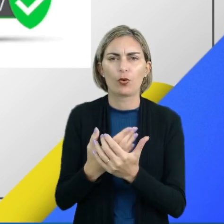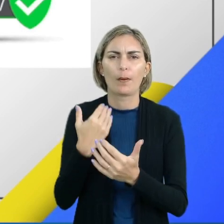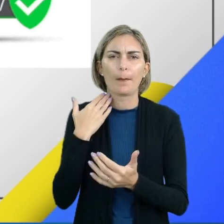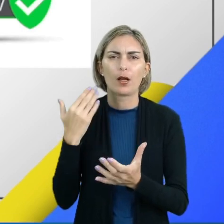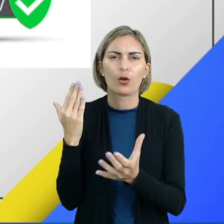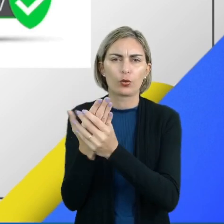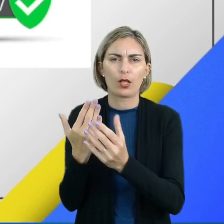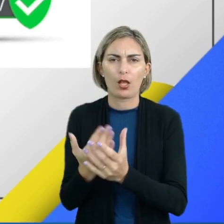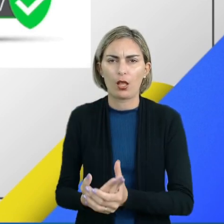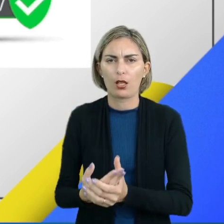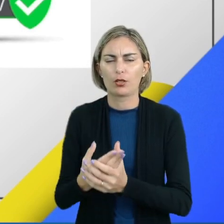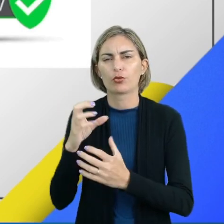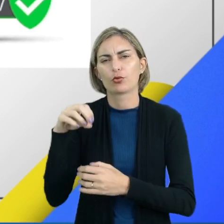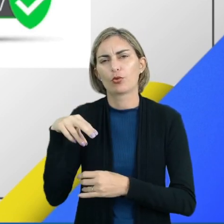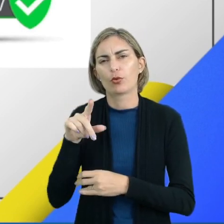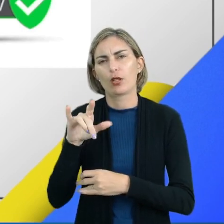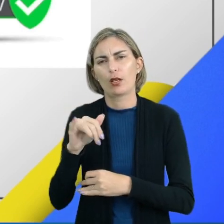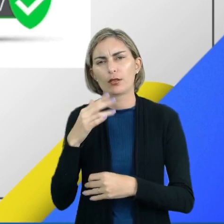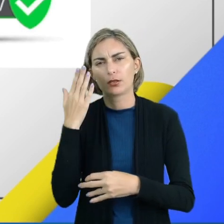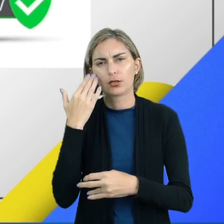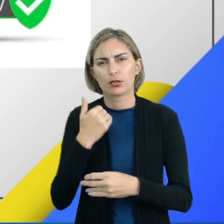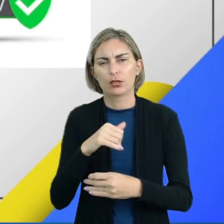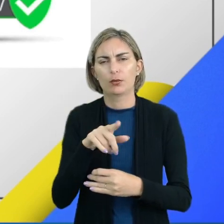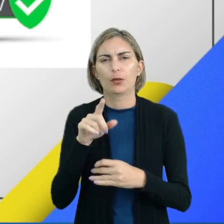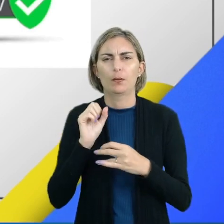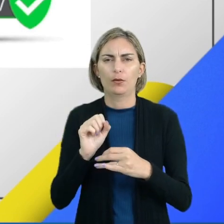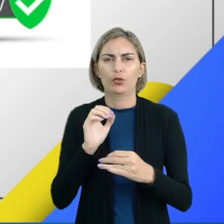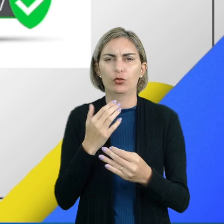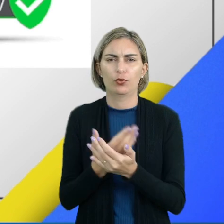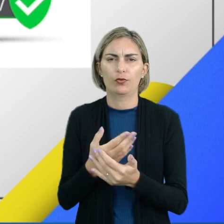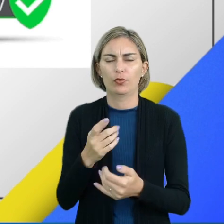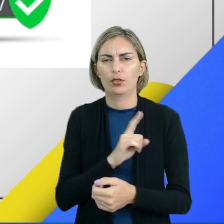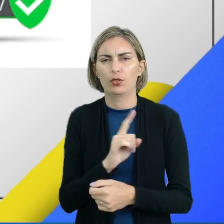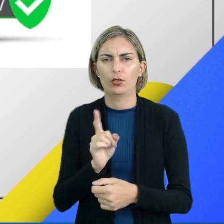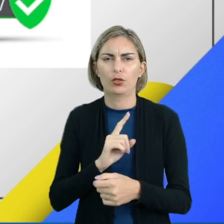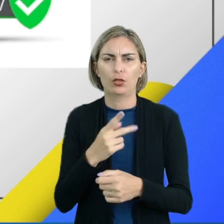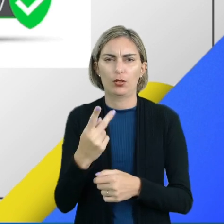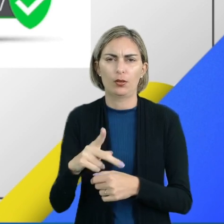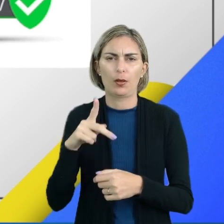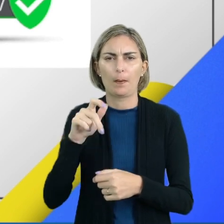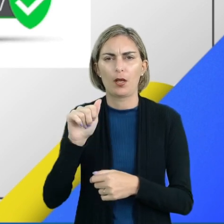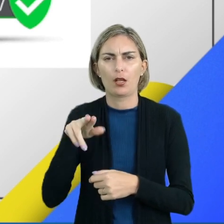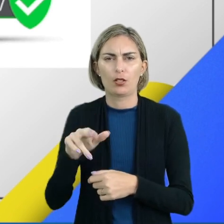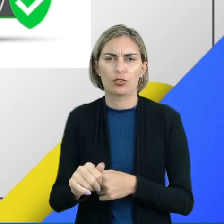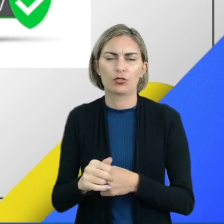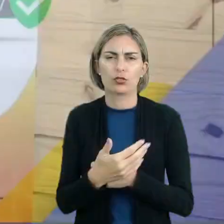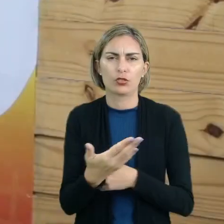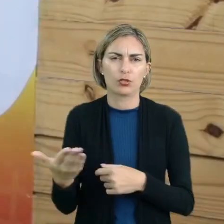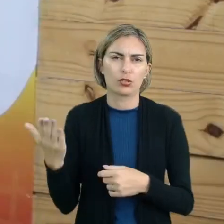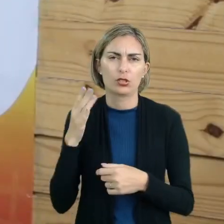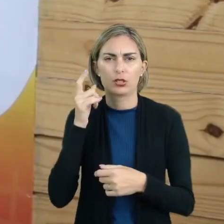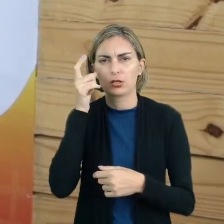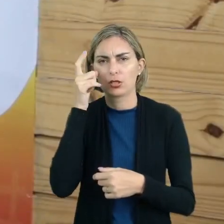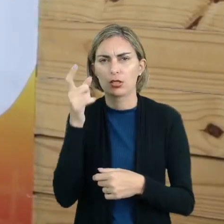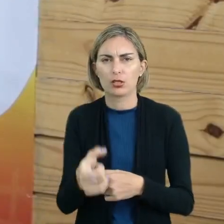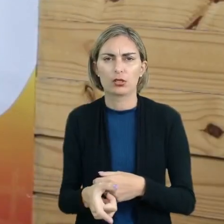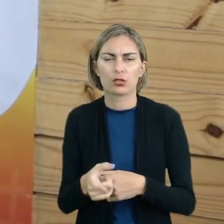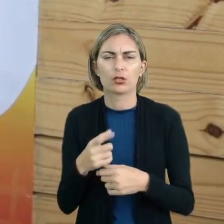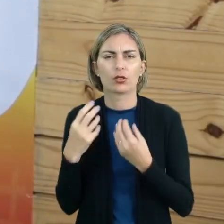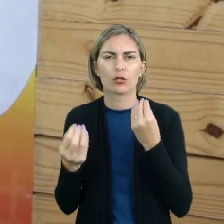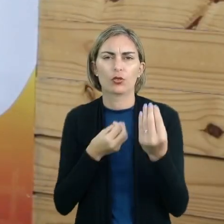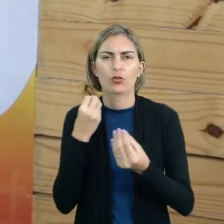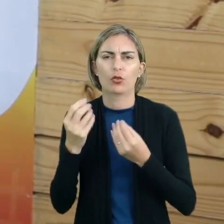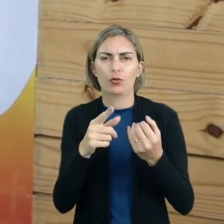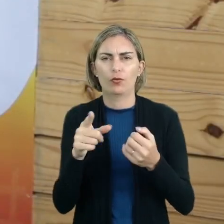dados online que permite saber se pode confiar ou não, como o nome diz, naquela página. Então, são opções bem interessantes de como